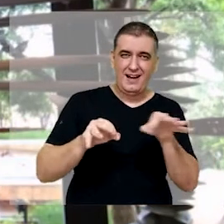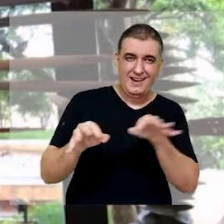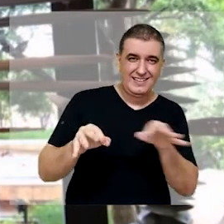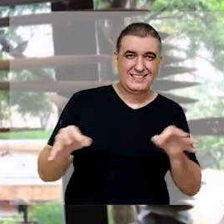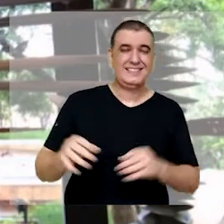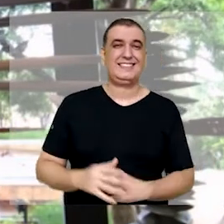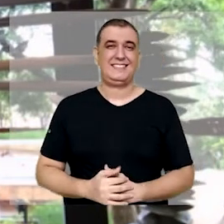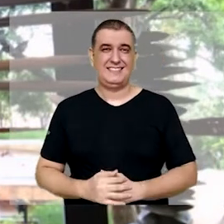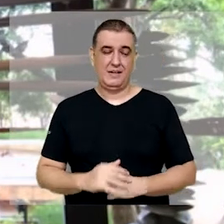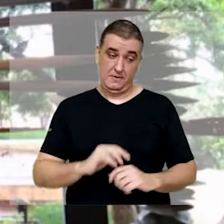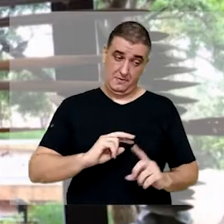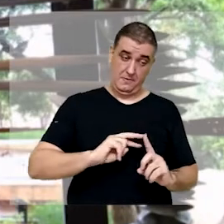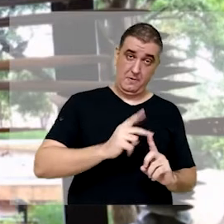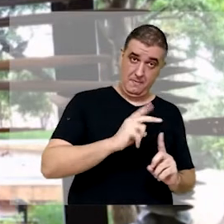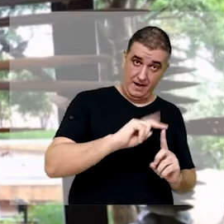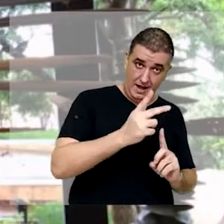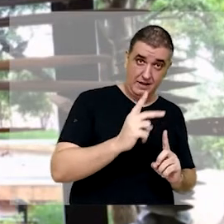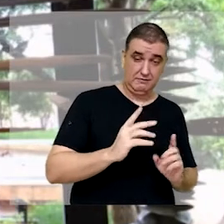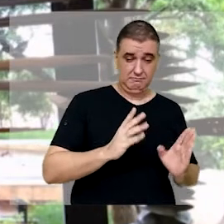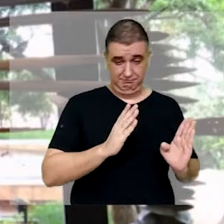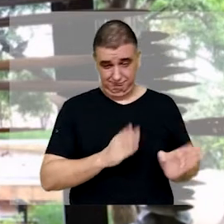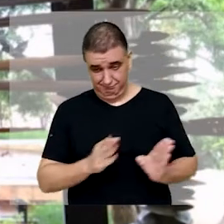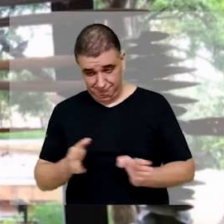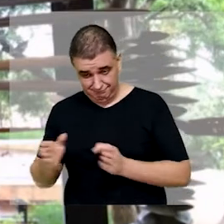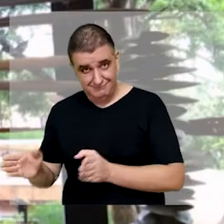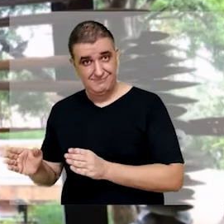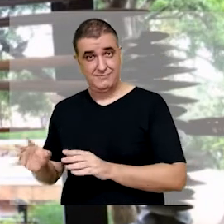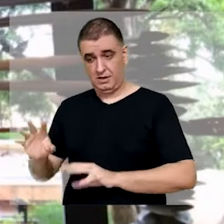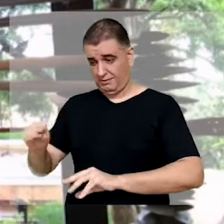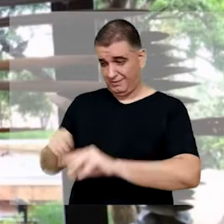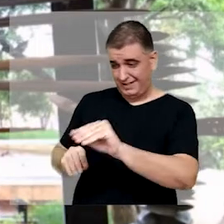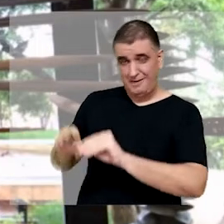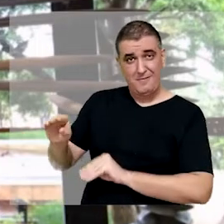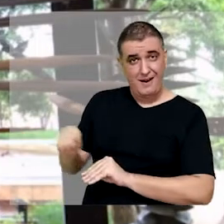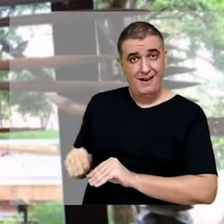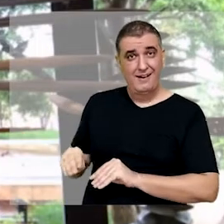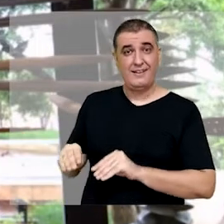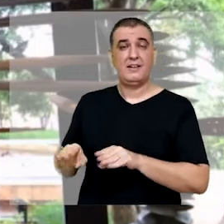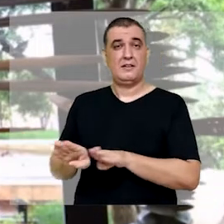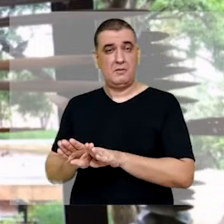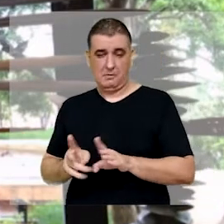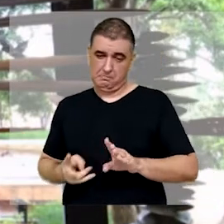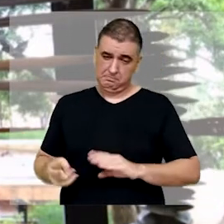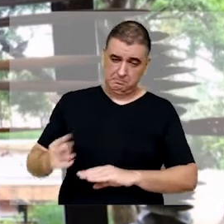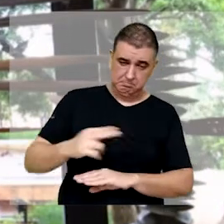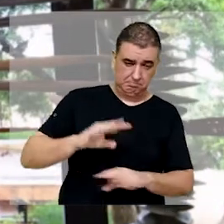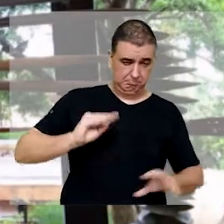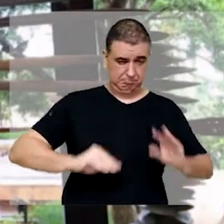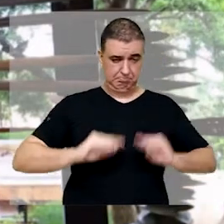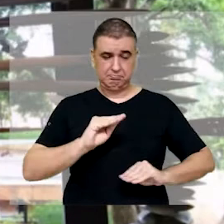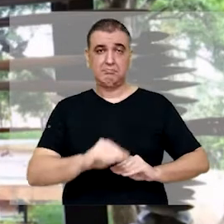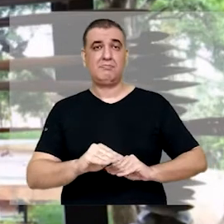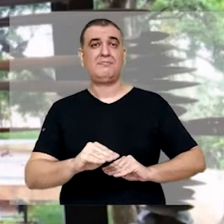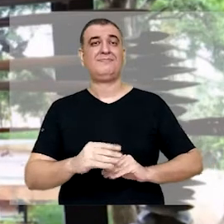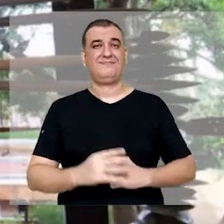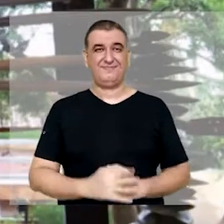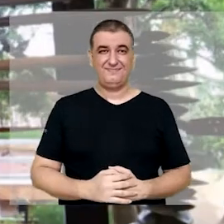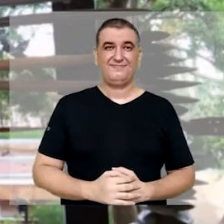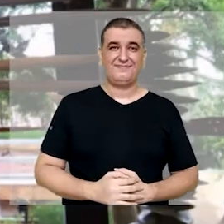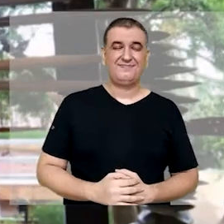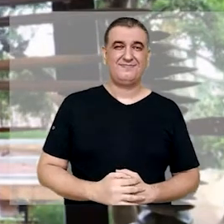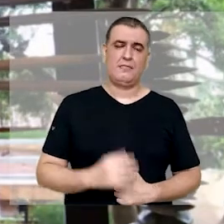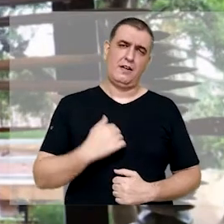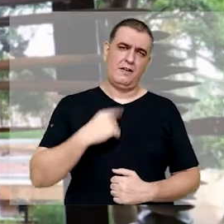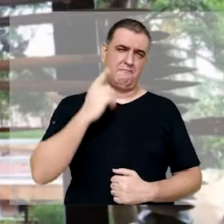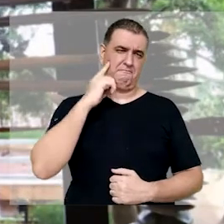o módulo, o múltiplo, a decomposição e a recomposição. O